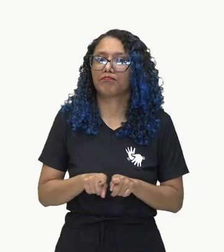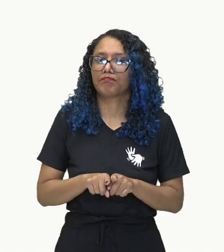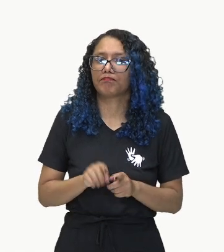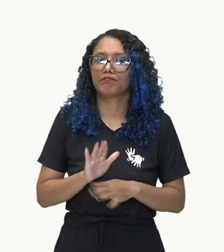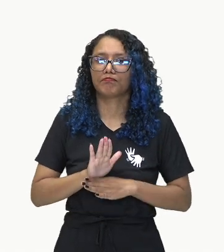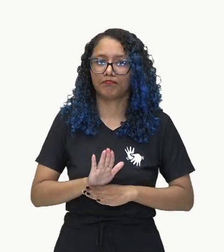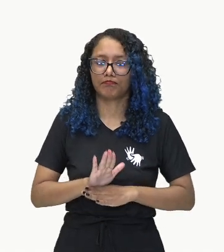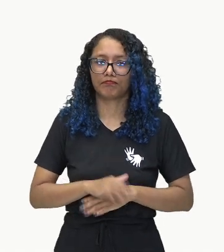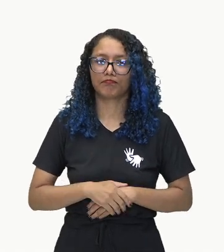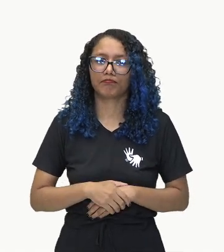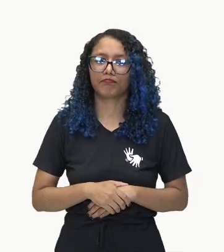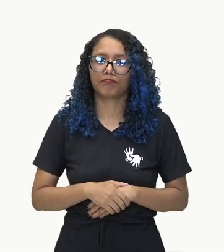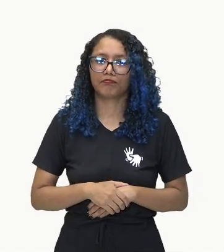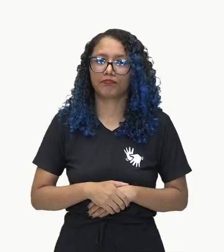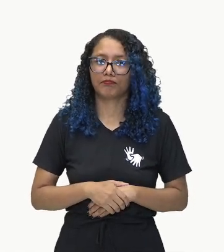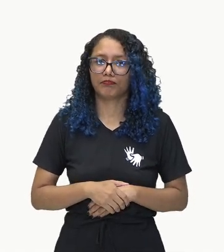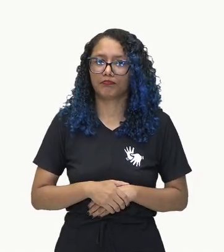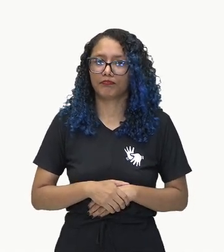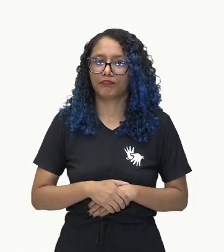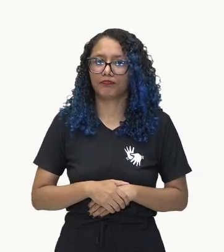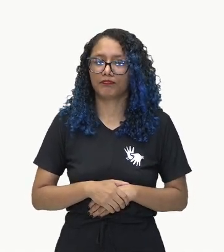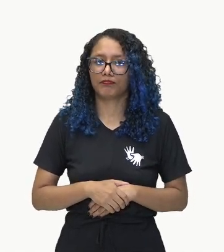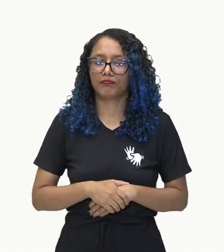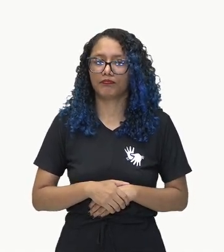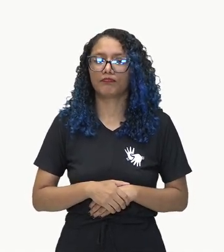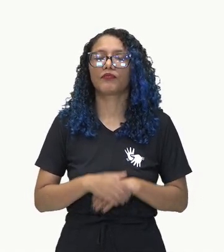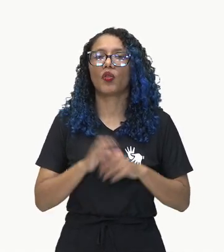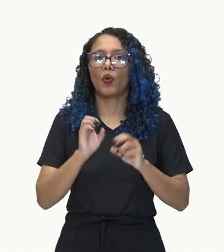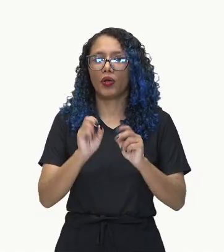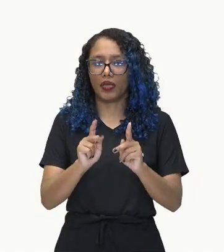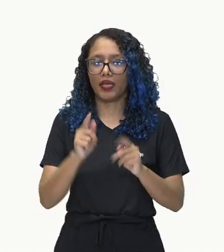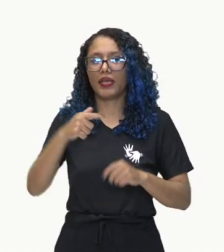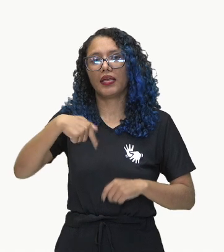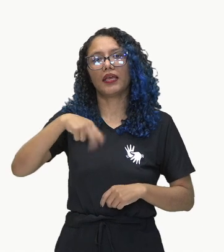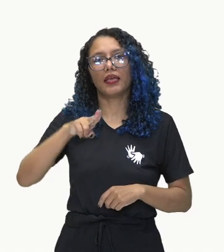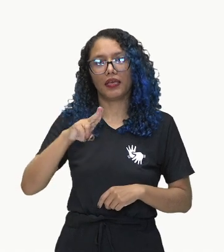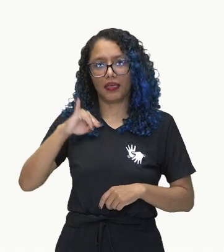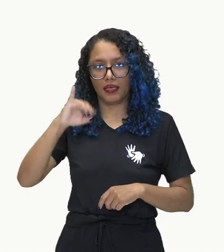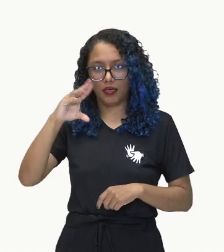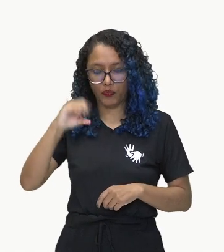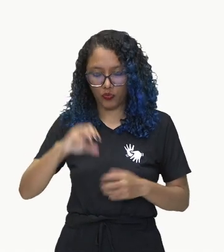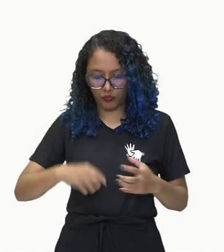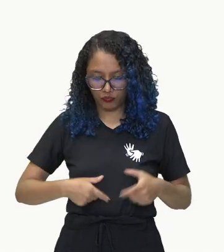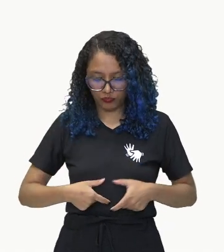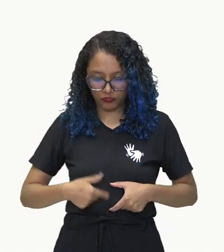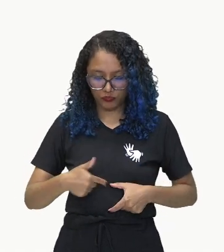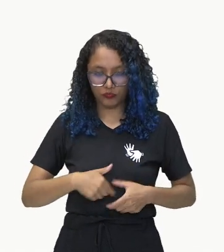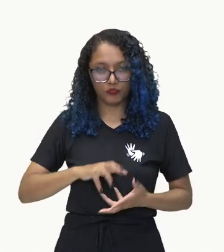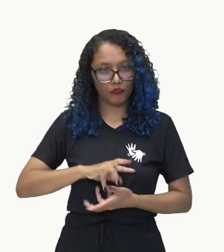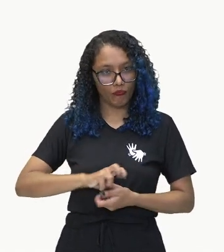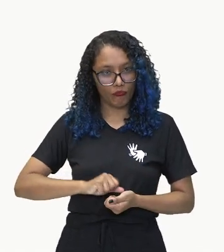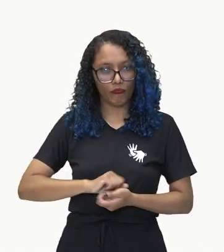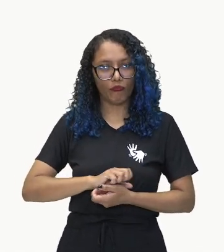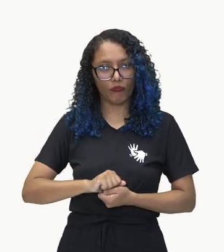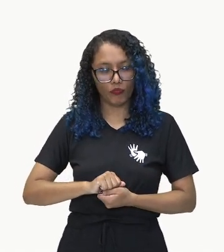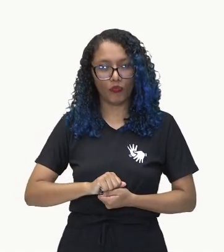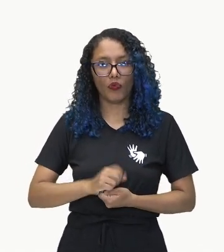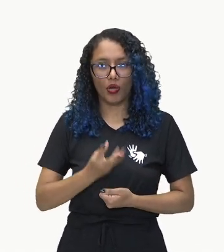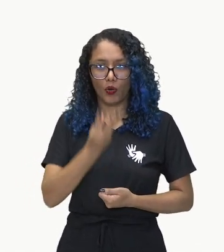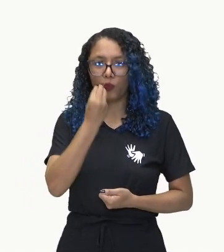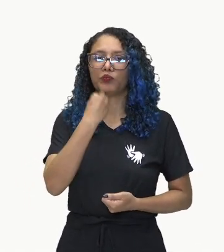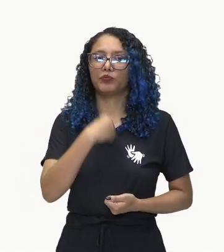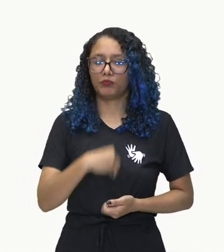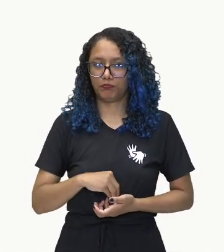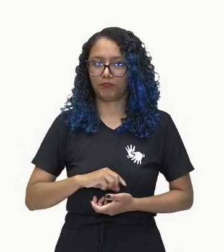Depois que esse bolo alimentar quimo passa para o intestino delgado, ele vai ter uma